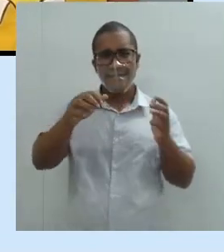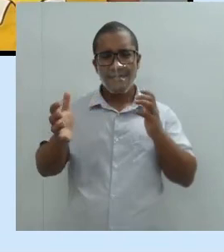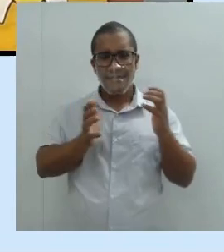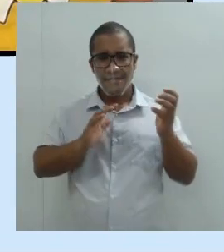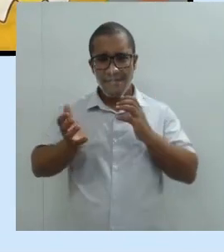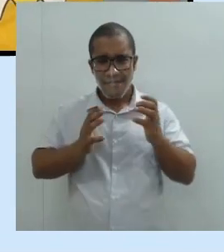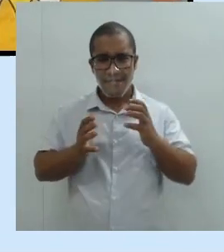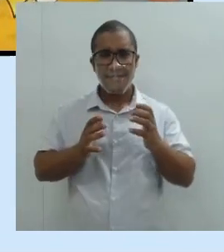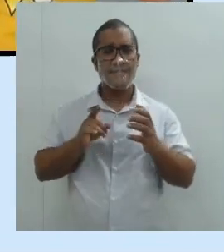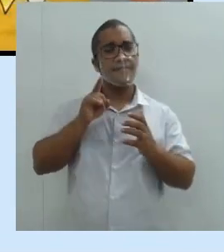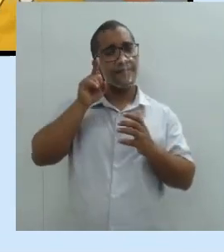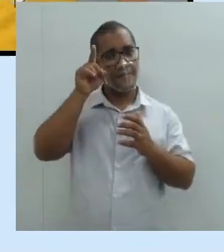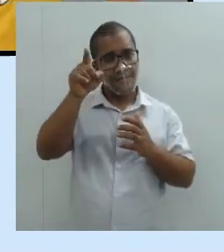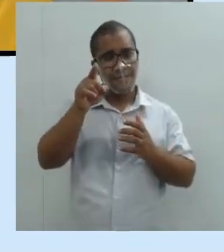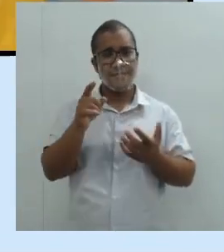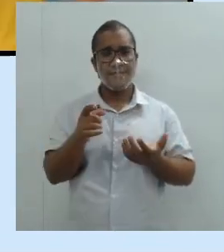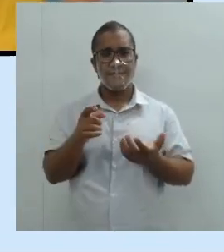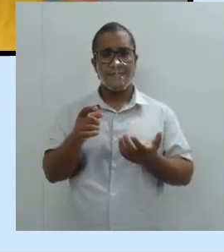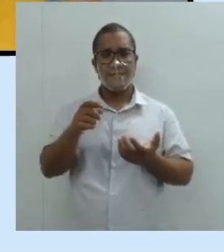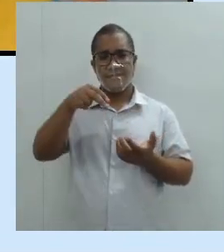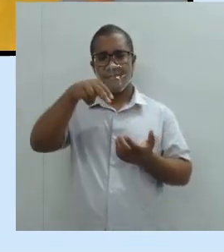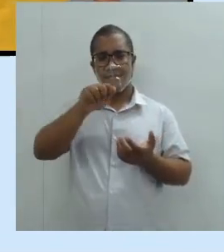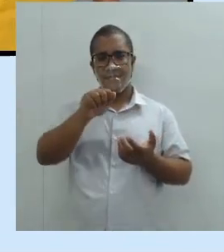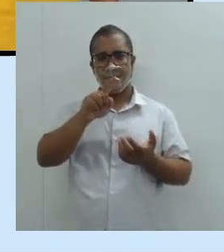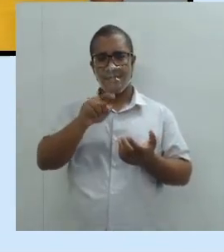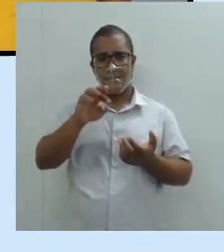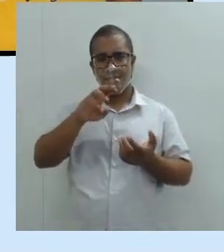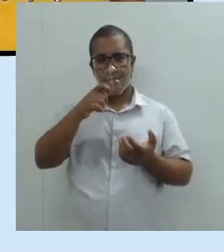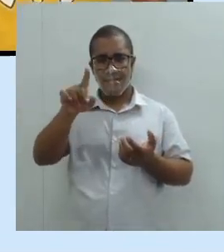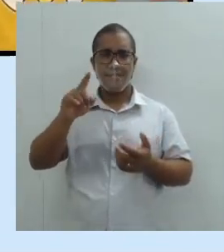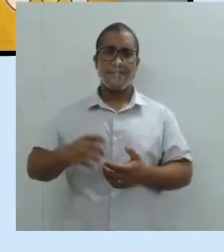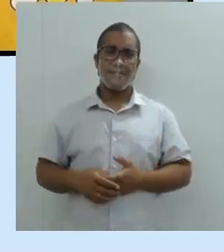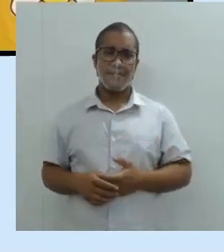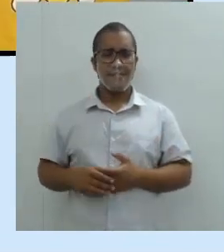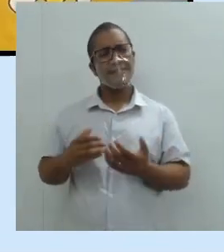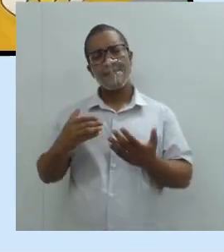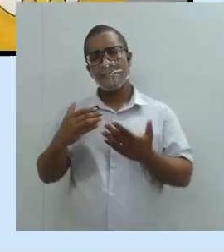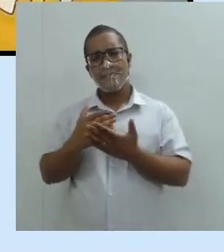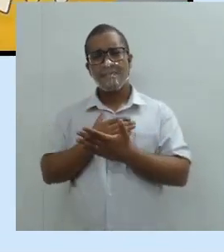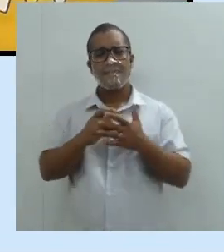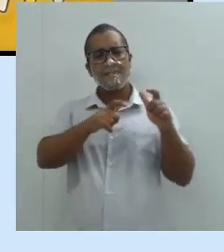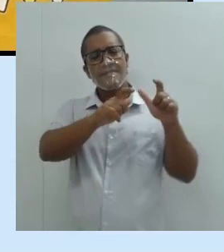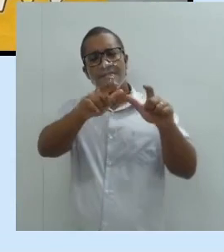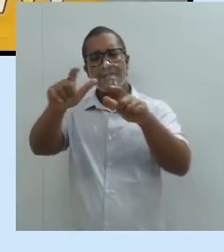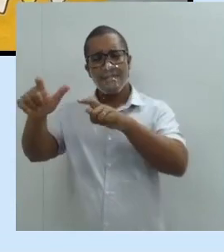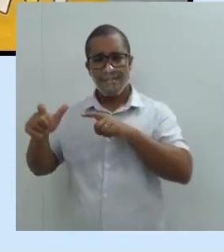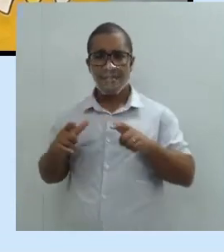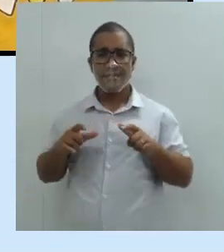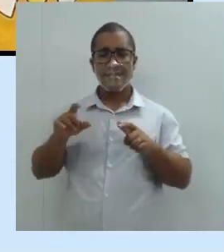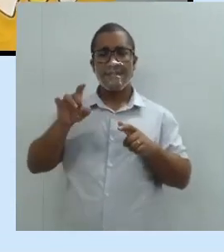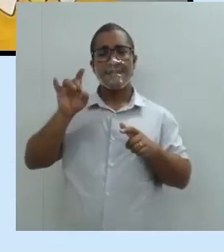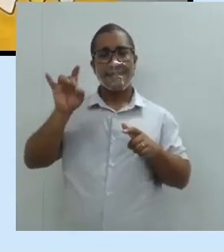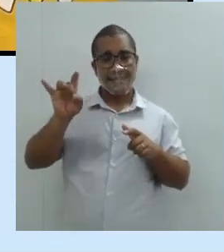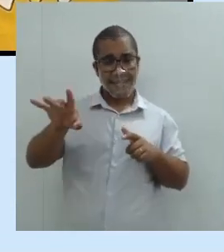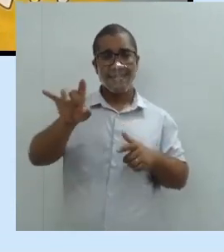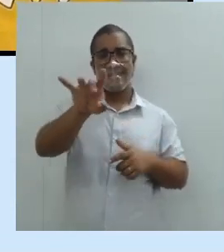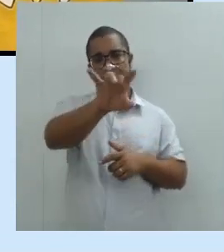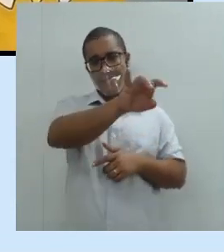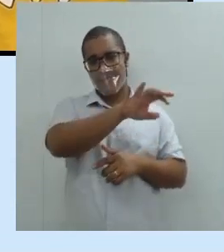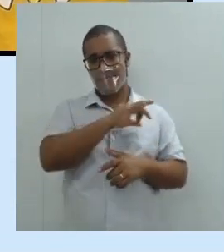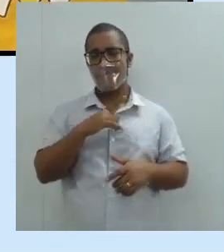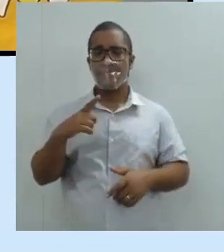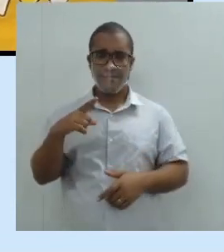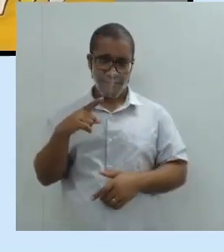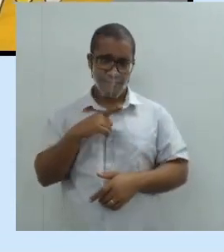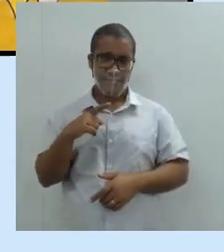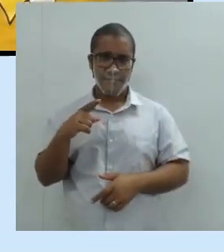para Triunfo, se não me falha a memória, acho que é Triunfo. E assim vai. Então, todos os nossos polos culturais,